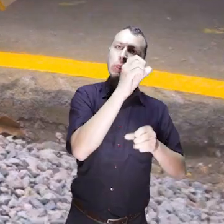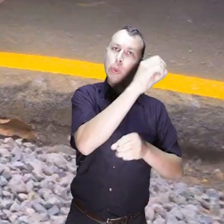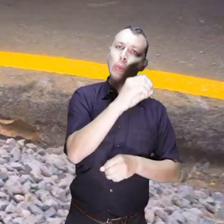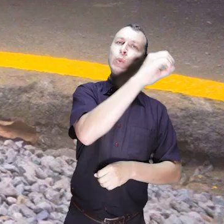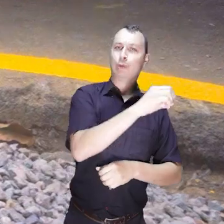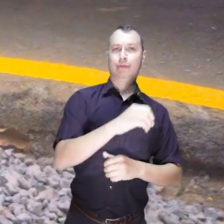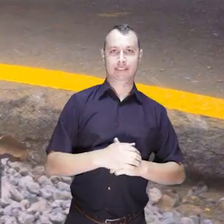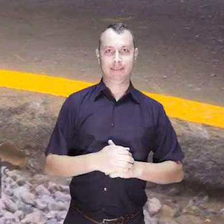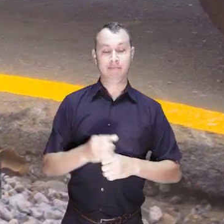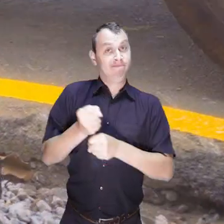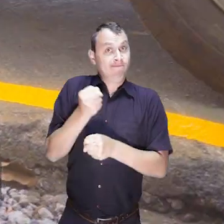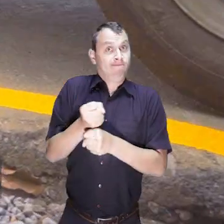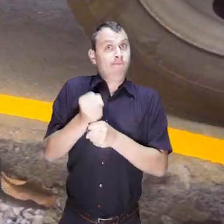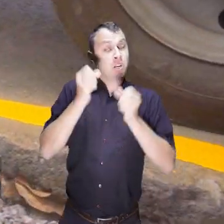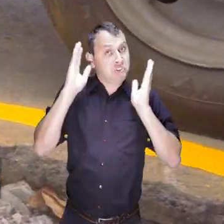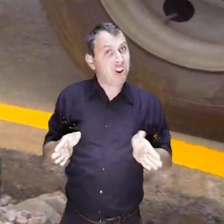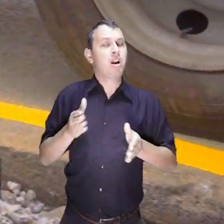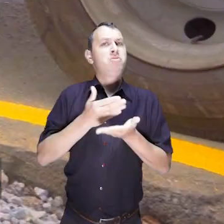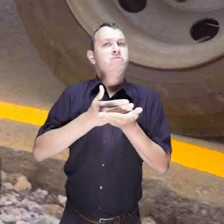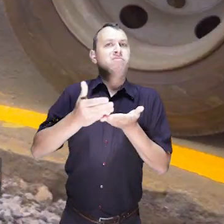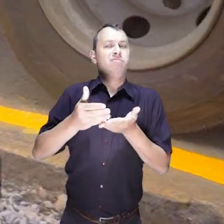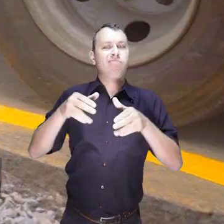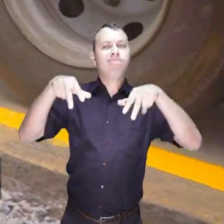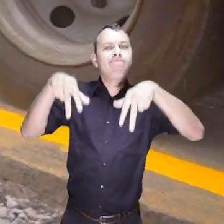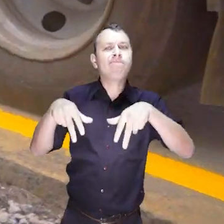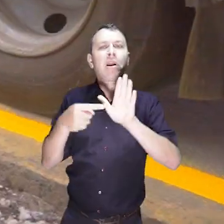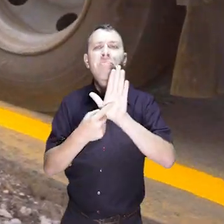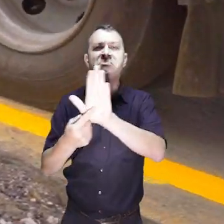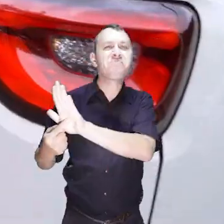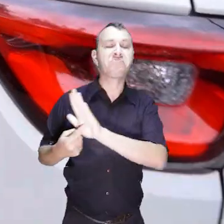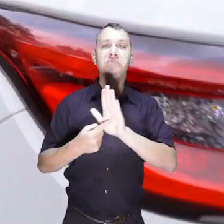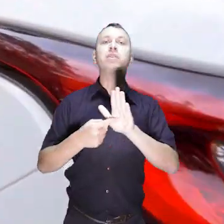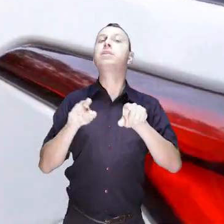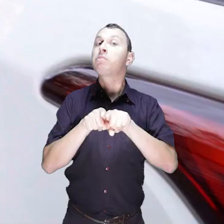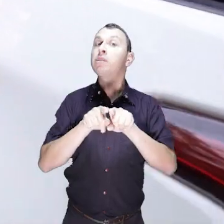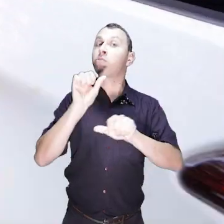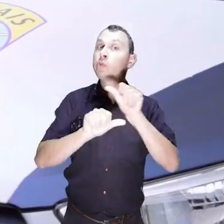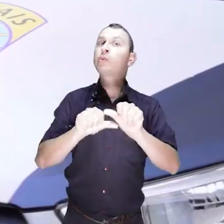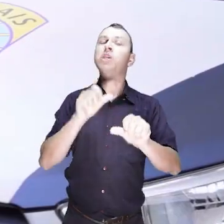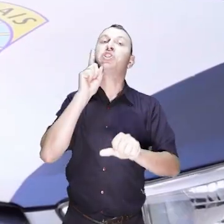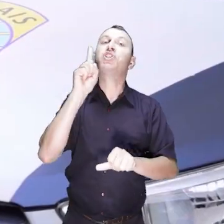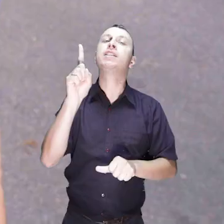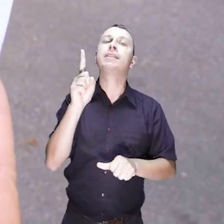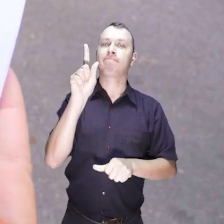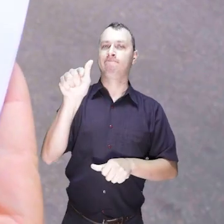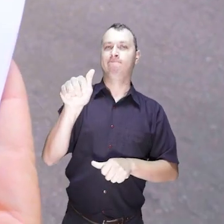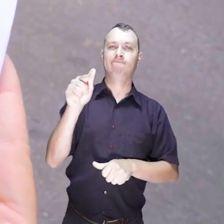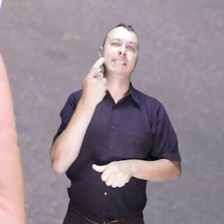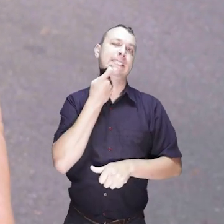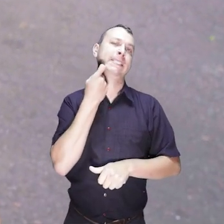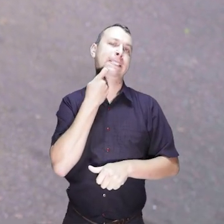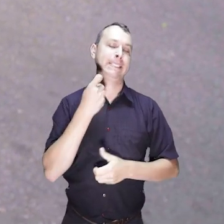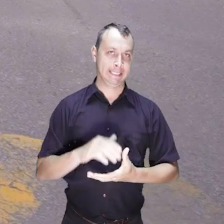da Secretaria de Obras já iniciaram as sinalizações necessárias e a mudança passa a valer a partir desta